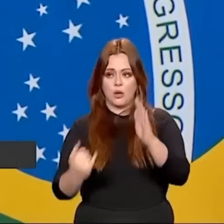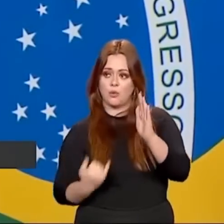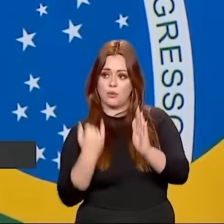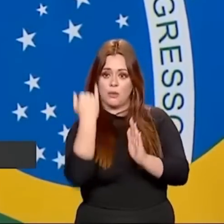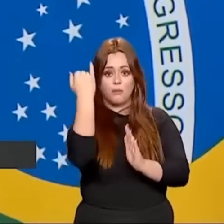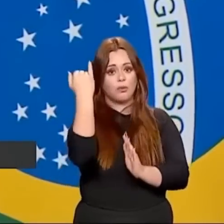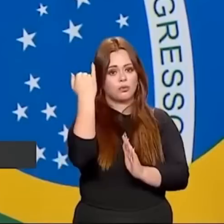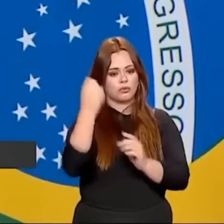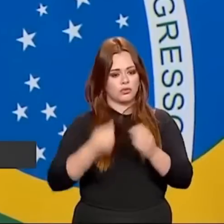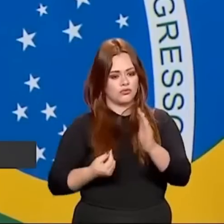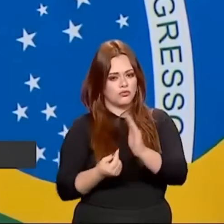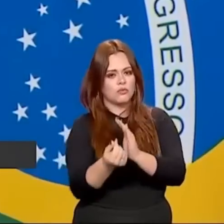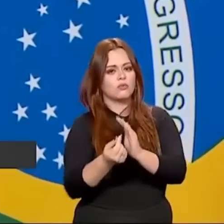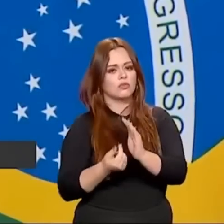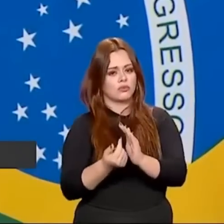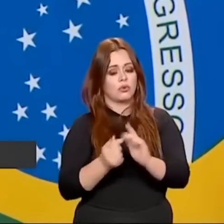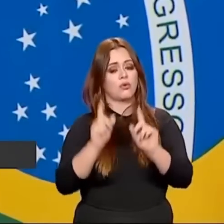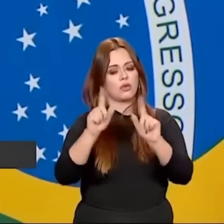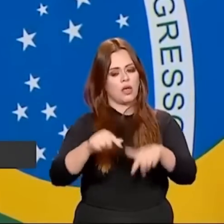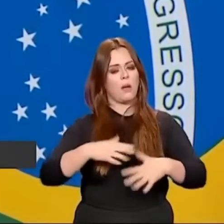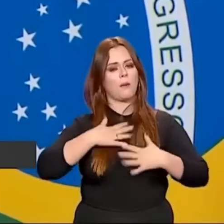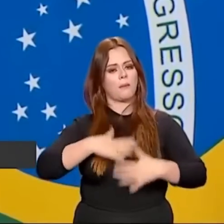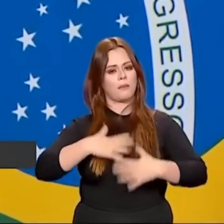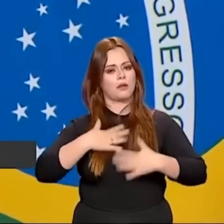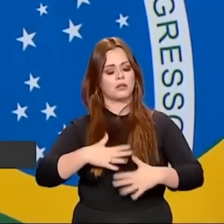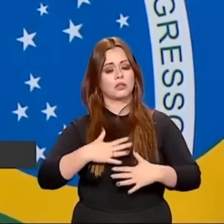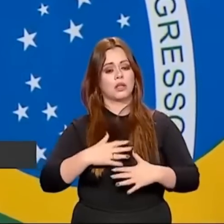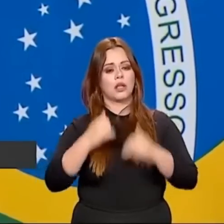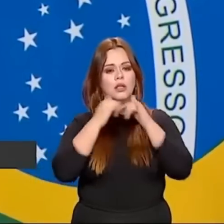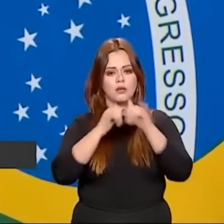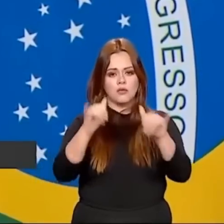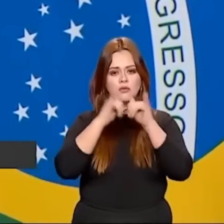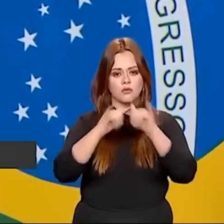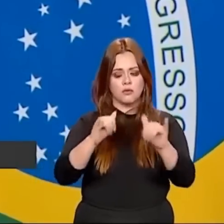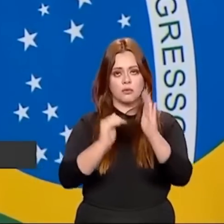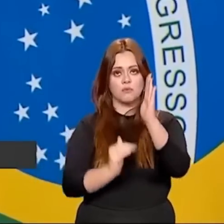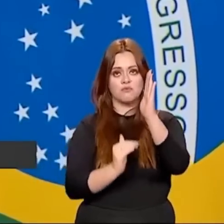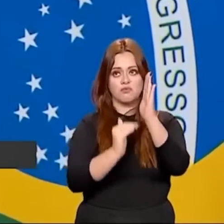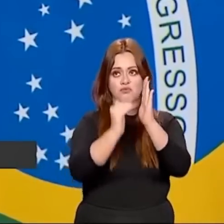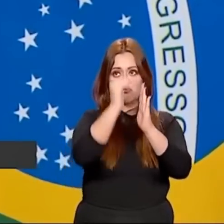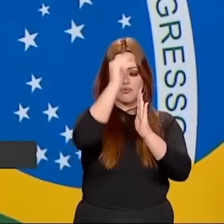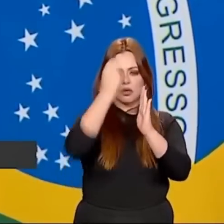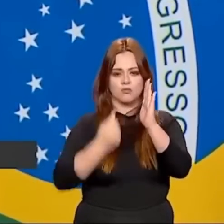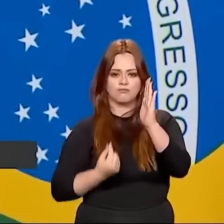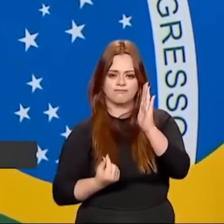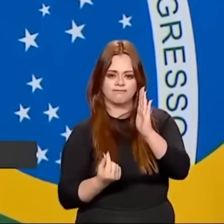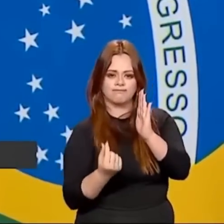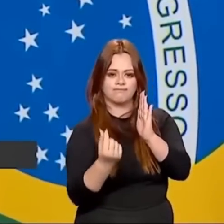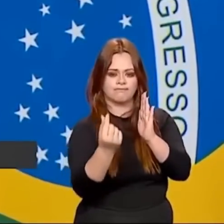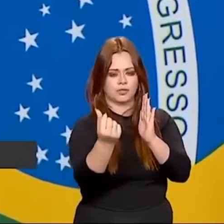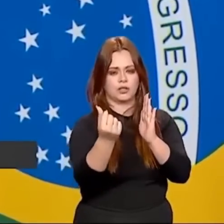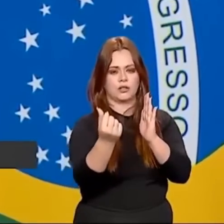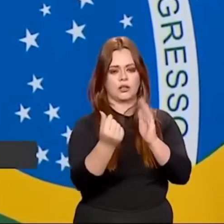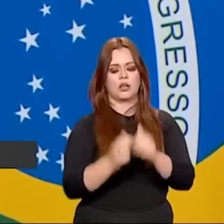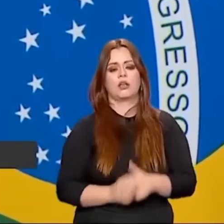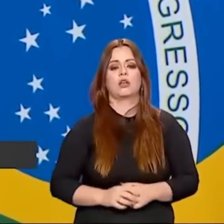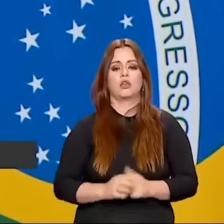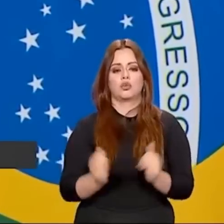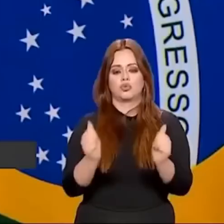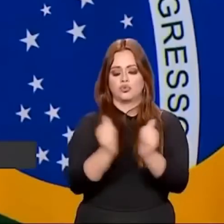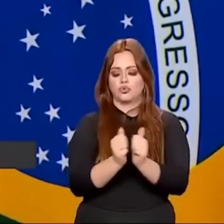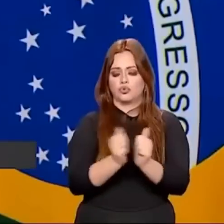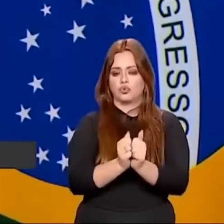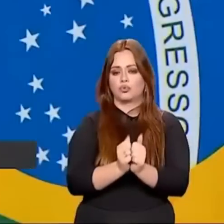na região e é um grande prazer anunciar que nós vamos aumentar esse investimento através do